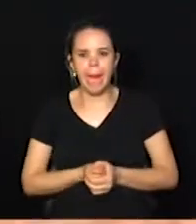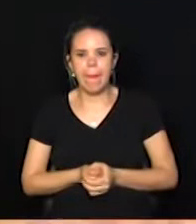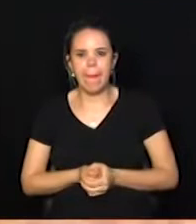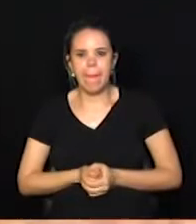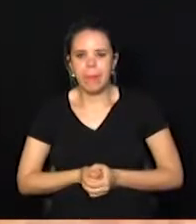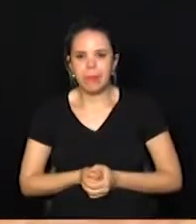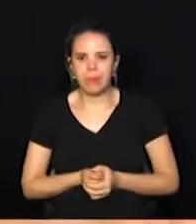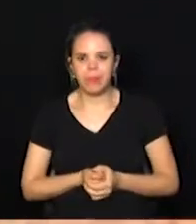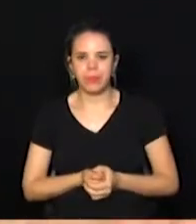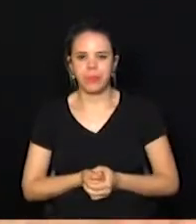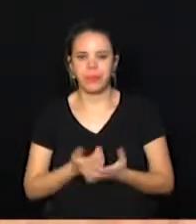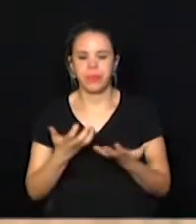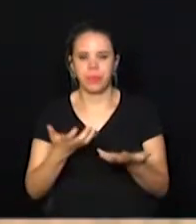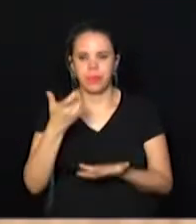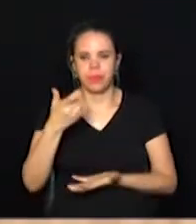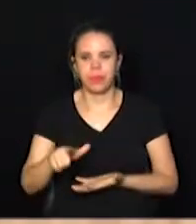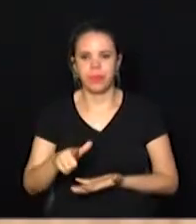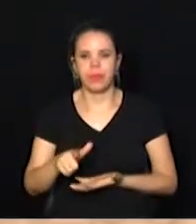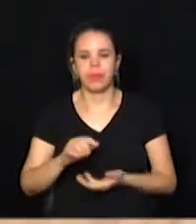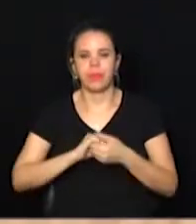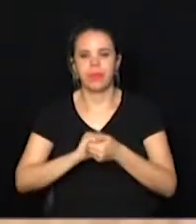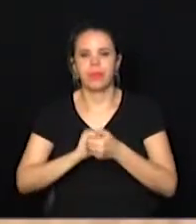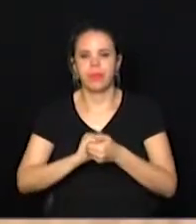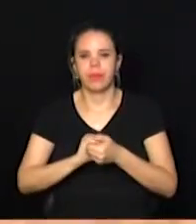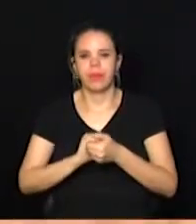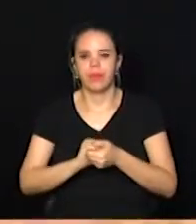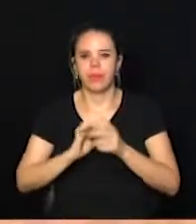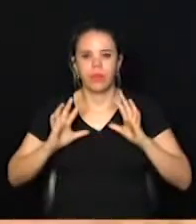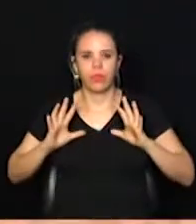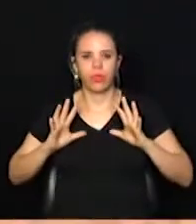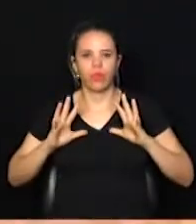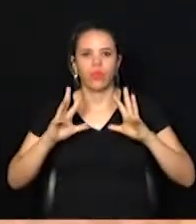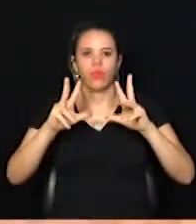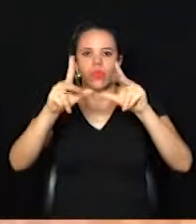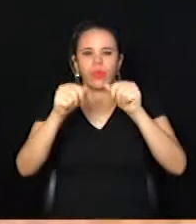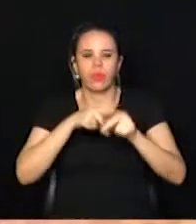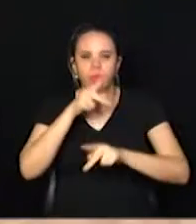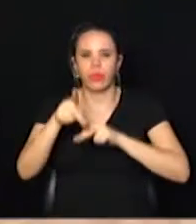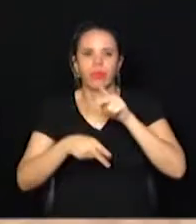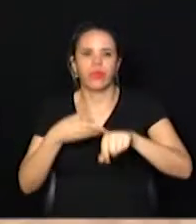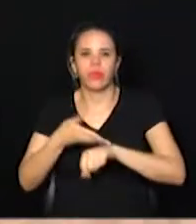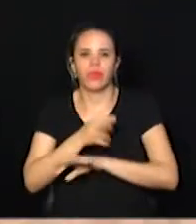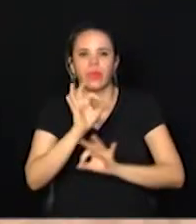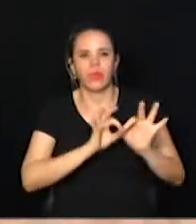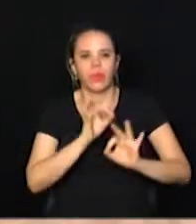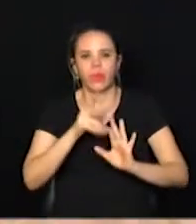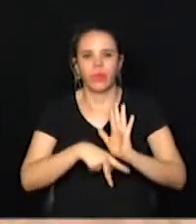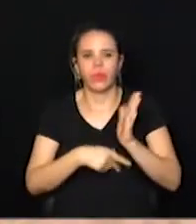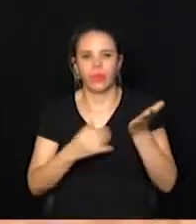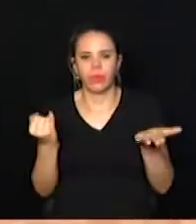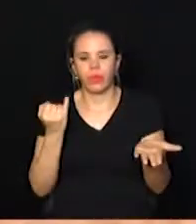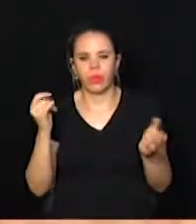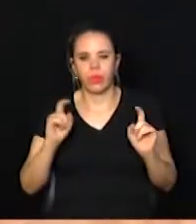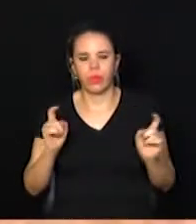eu quero mais uma vez saudar a todos e todas envolvidos na organização dessa importante